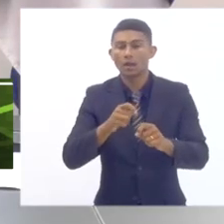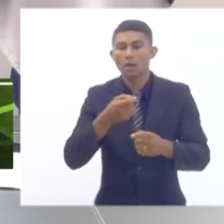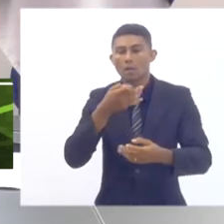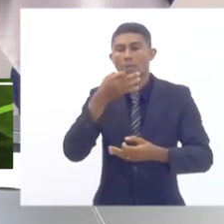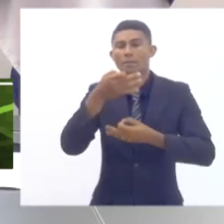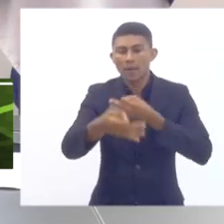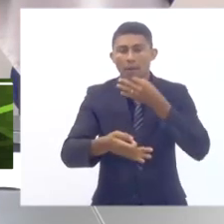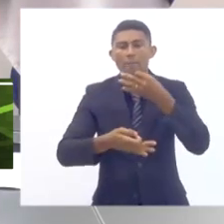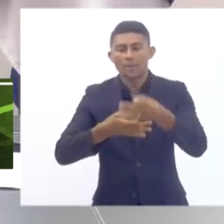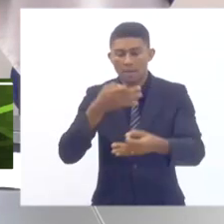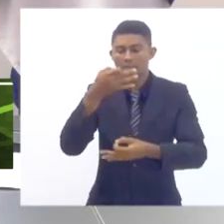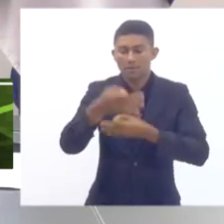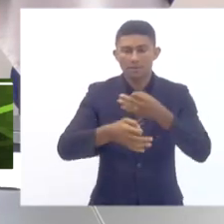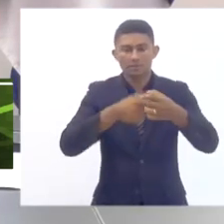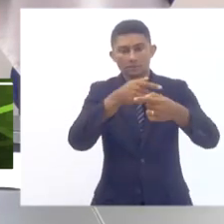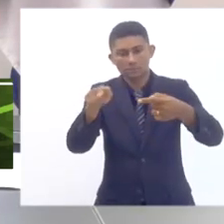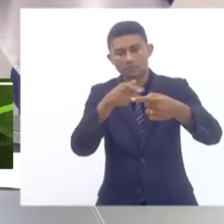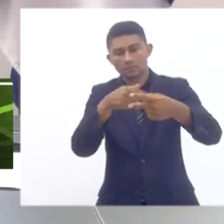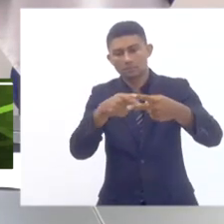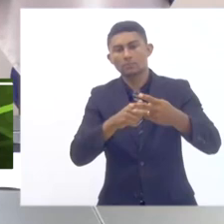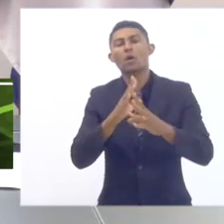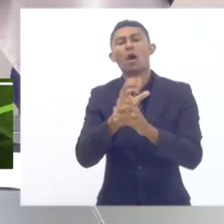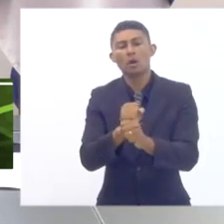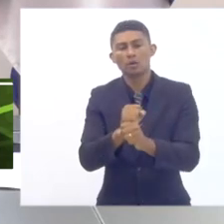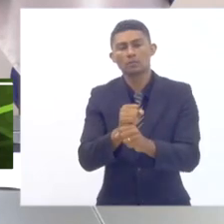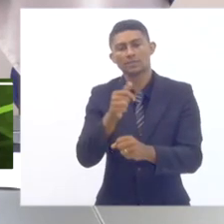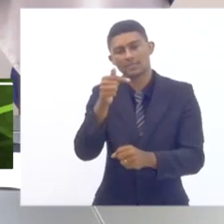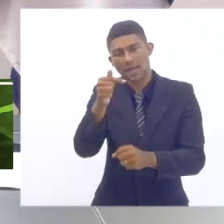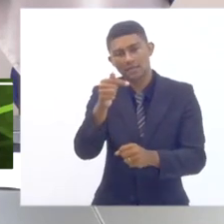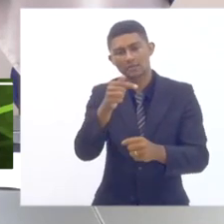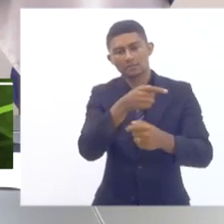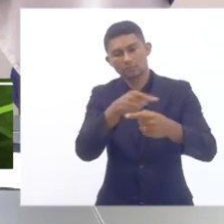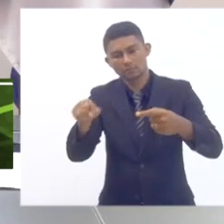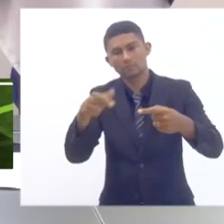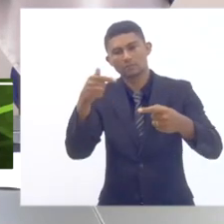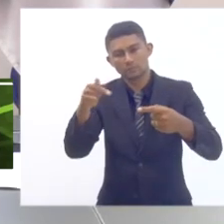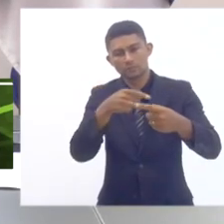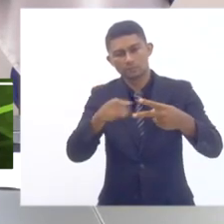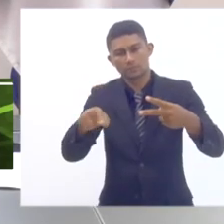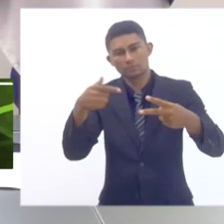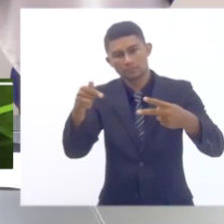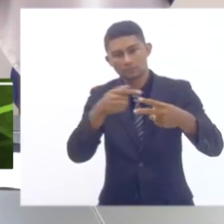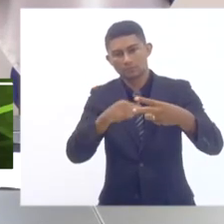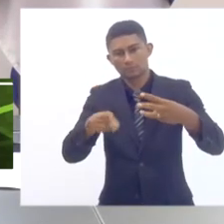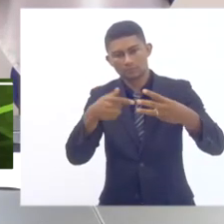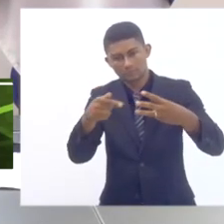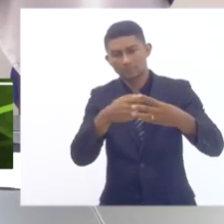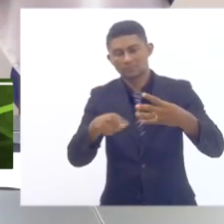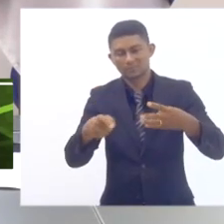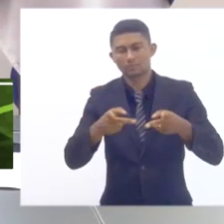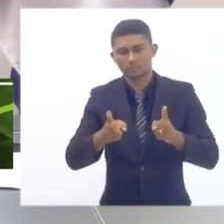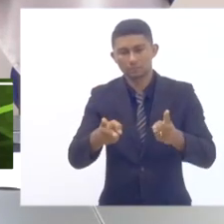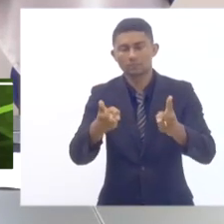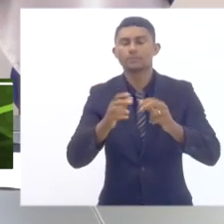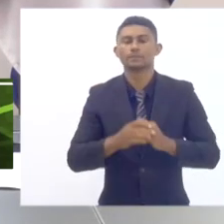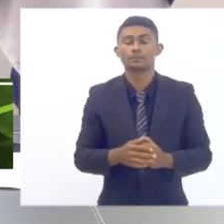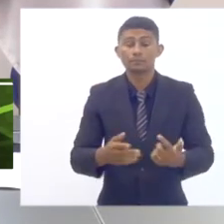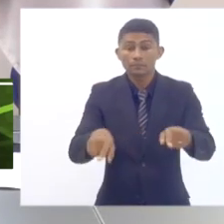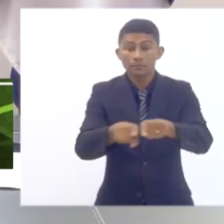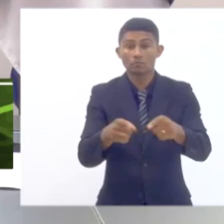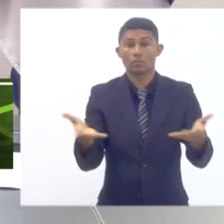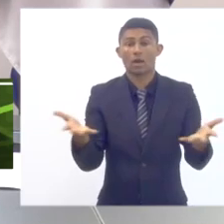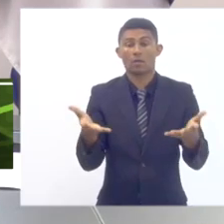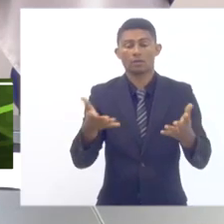conforme já acontecia anteriormente, e comunicar que a partir de agora a gente vai estar informando um